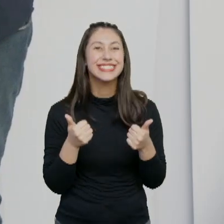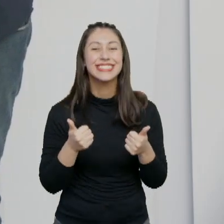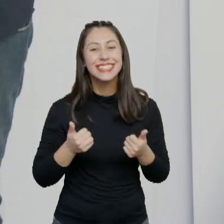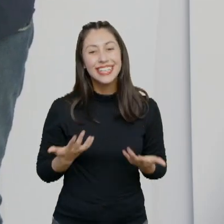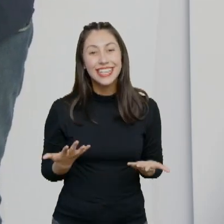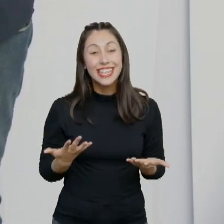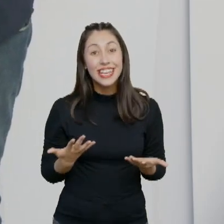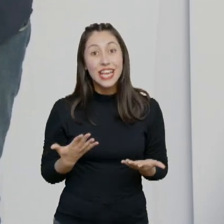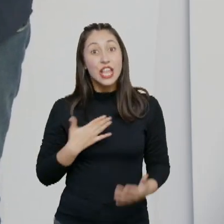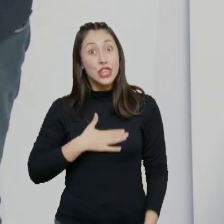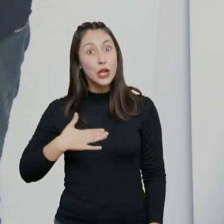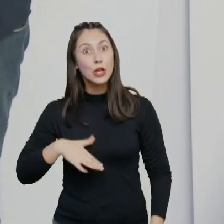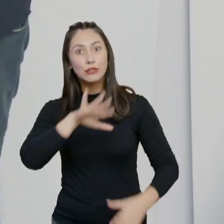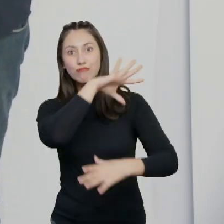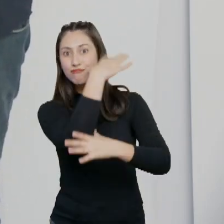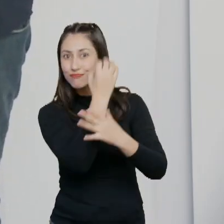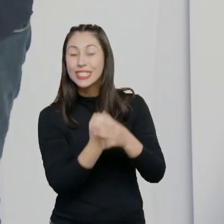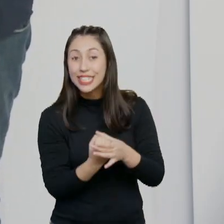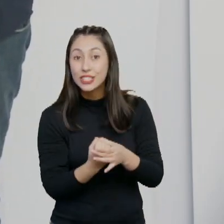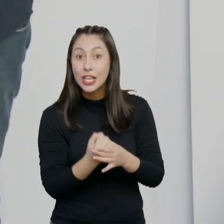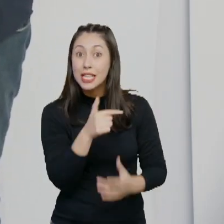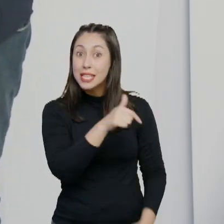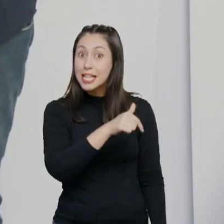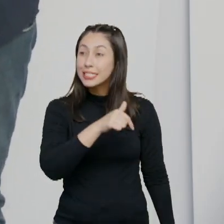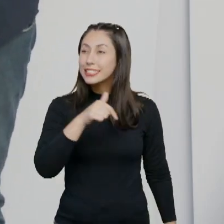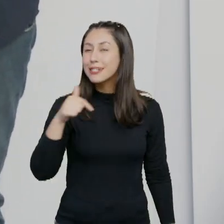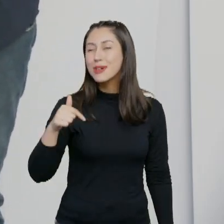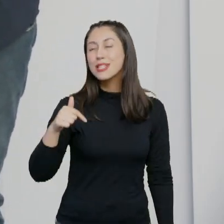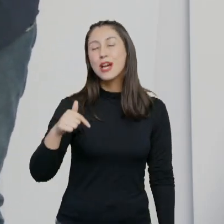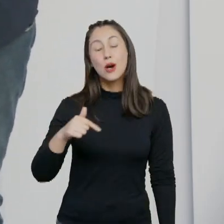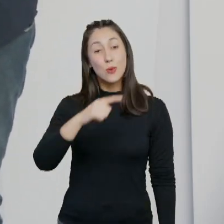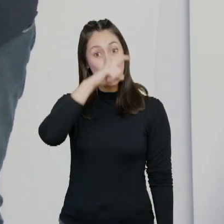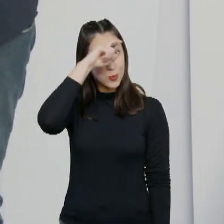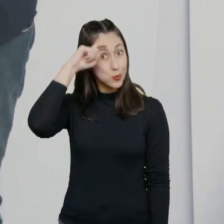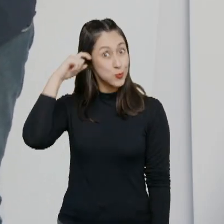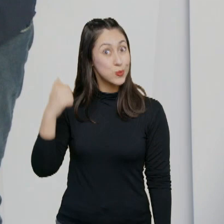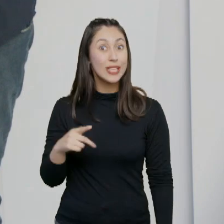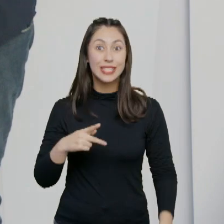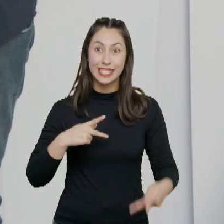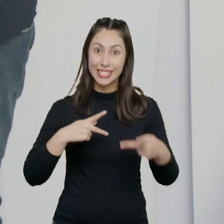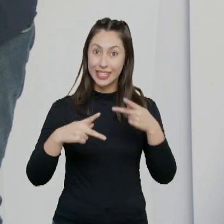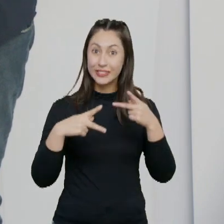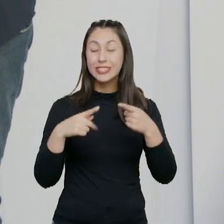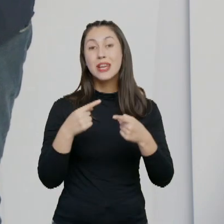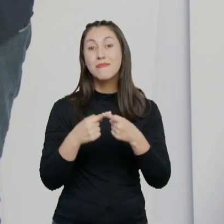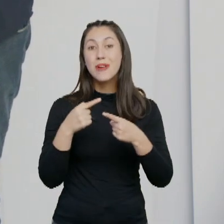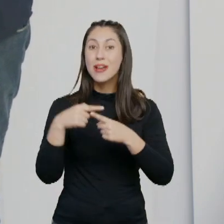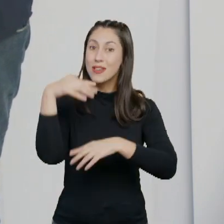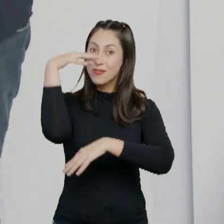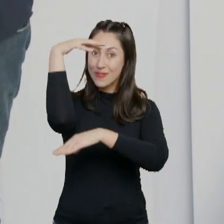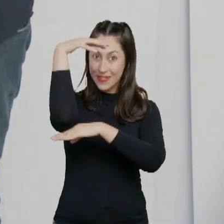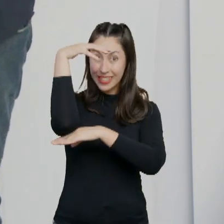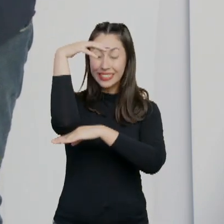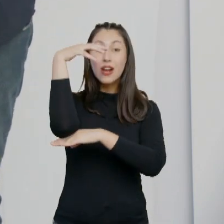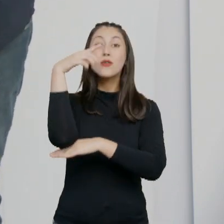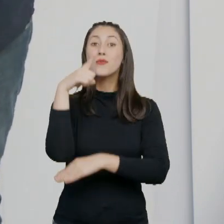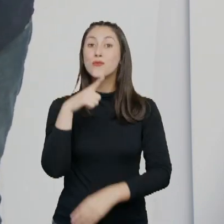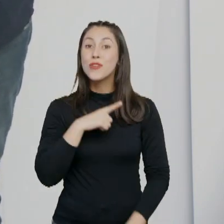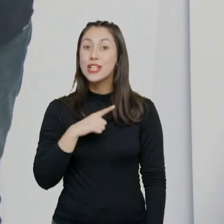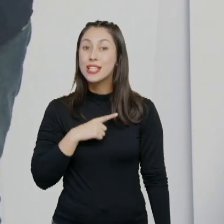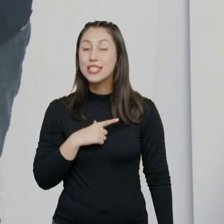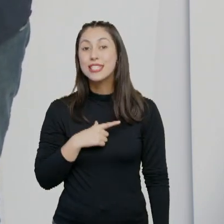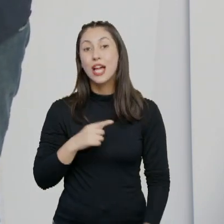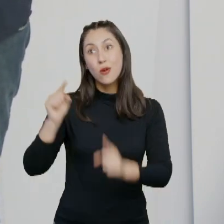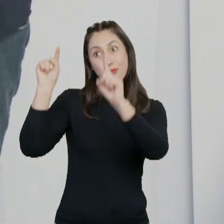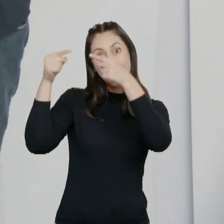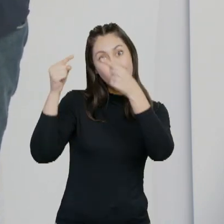Quem gosta de basquete, essa semana será intensa aqui em São José dos Campos, porque no ginásio do Teatrão ele vai receber a segunda etapa